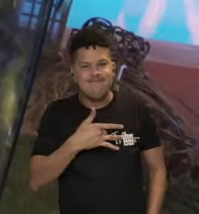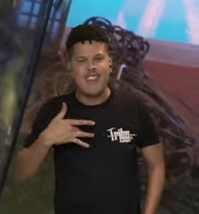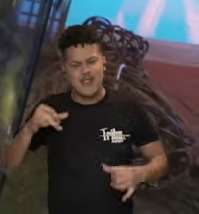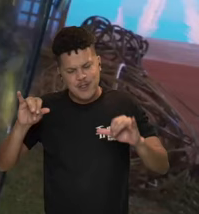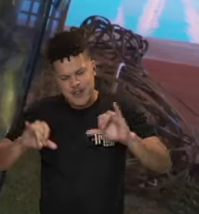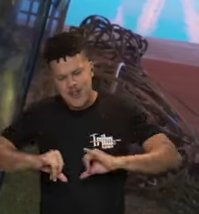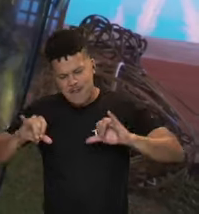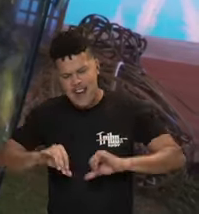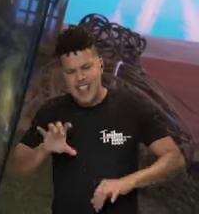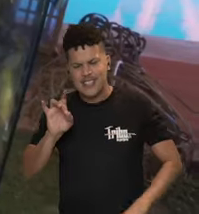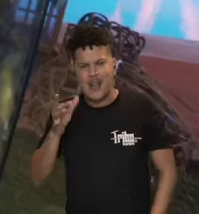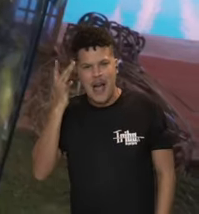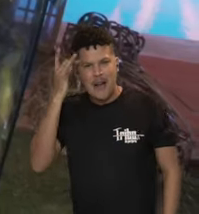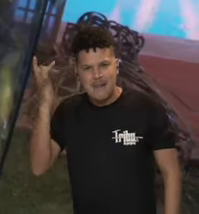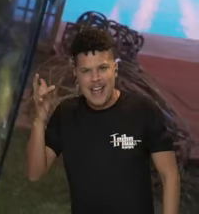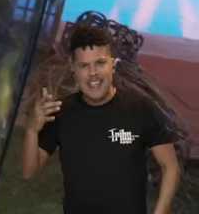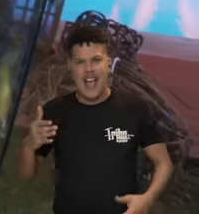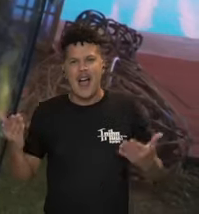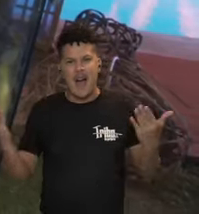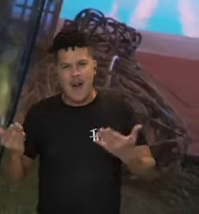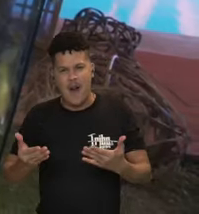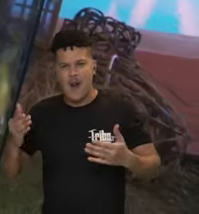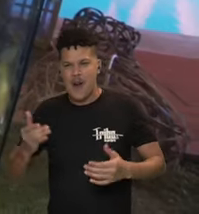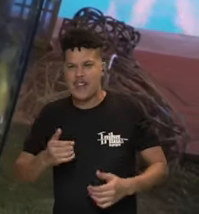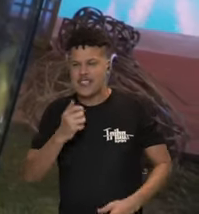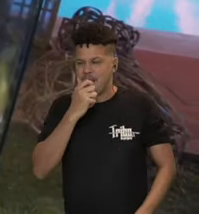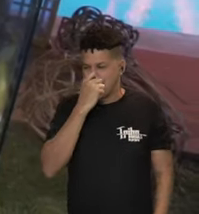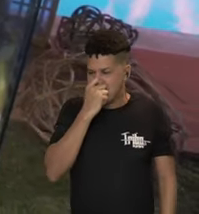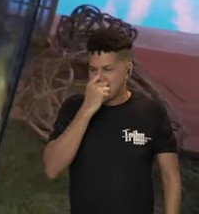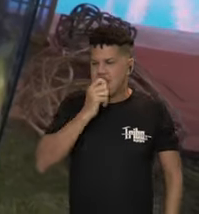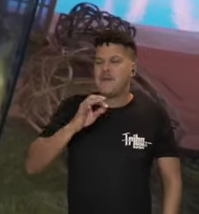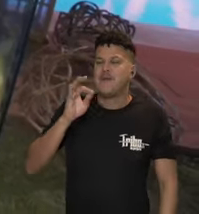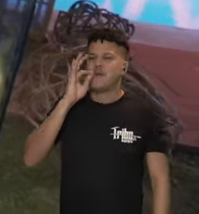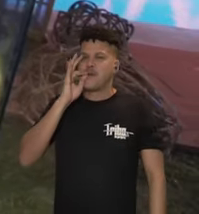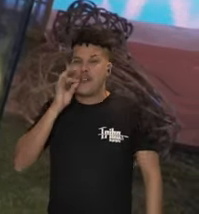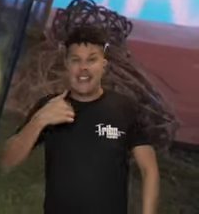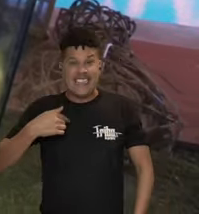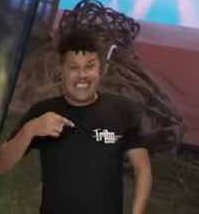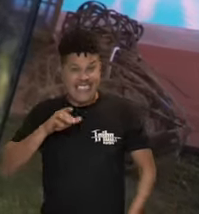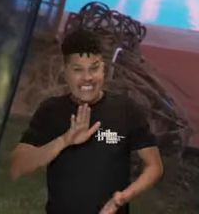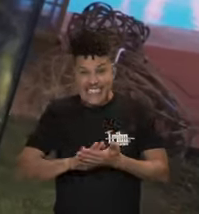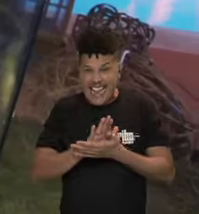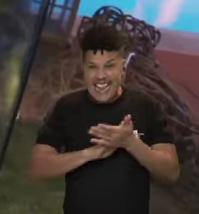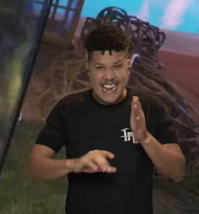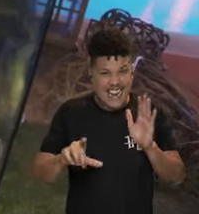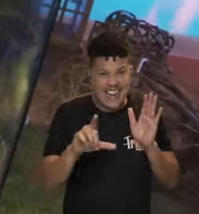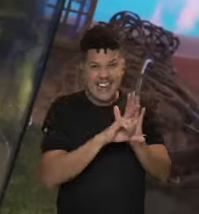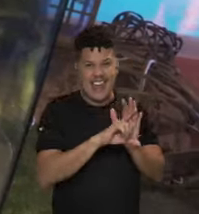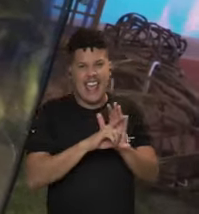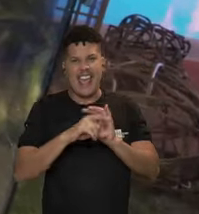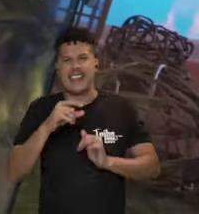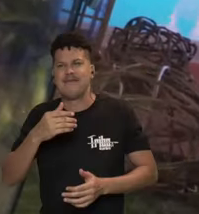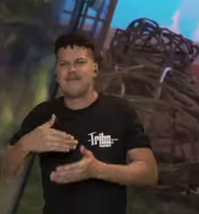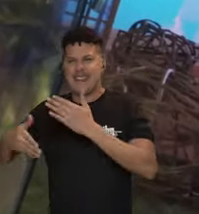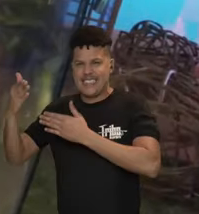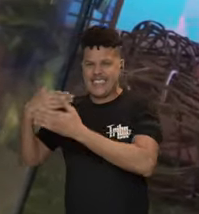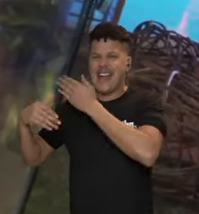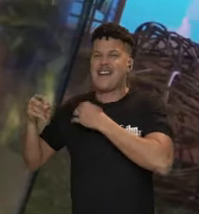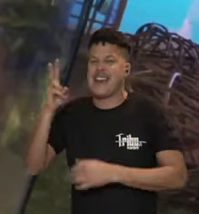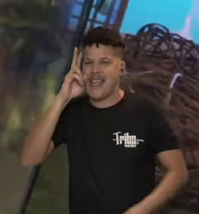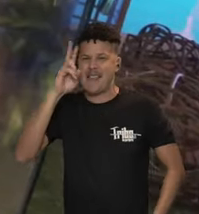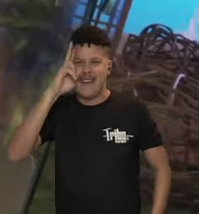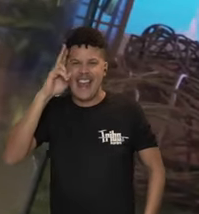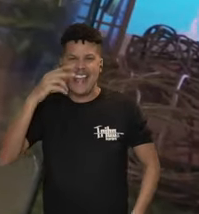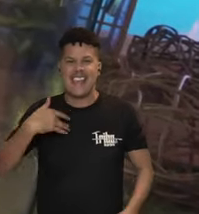hoje é tipo mão platina, natura e plante maçã, né? Sem leis de Sadã. Lembrei foi das antigas, dos carinhos